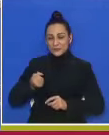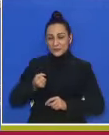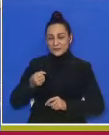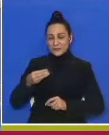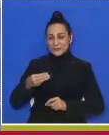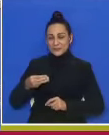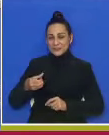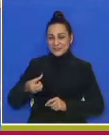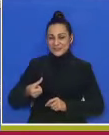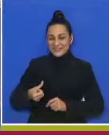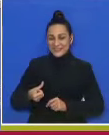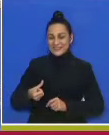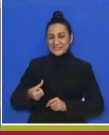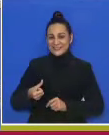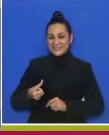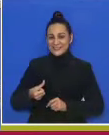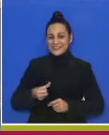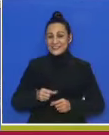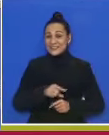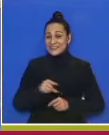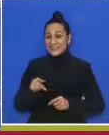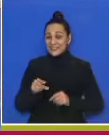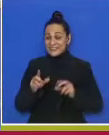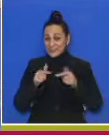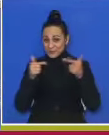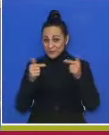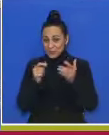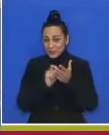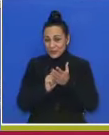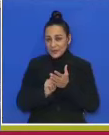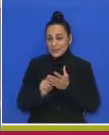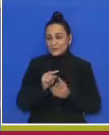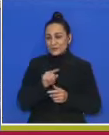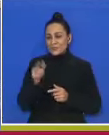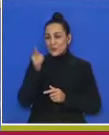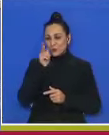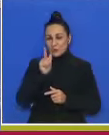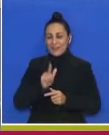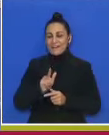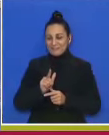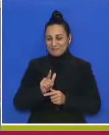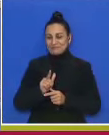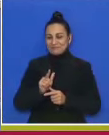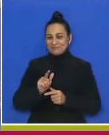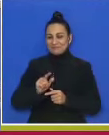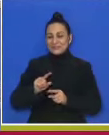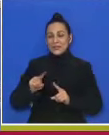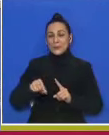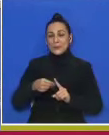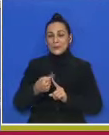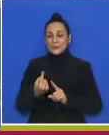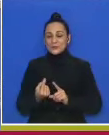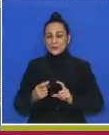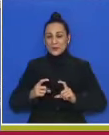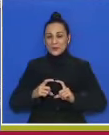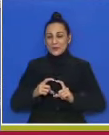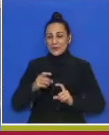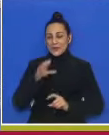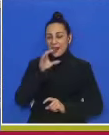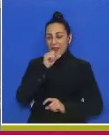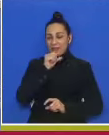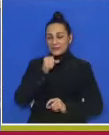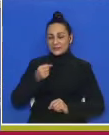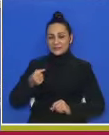36. Rosa, 36. E aí, tá com sorte, tá marcando, você ainda tem chances. Mais uma bola chegando.